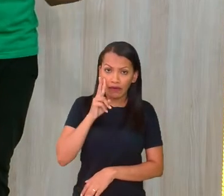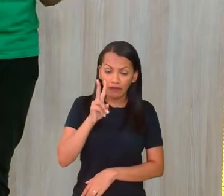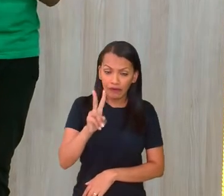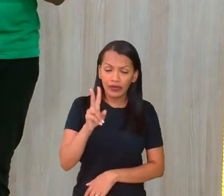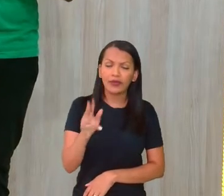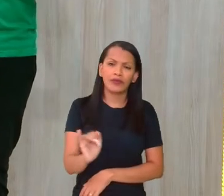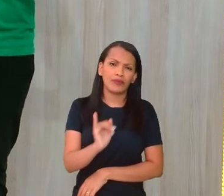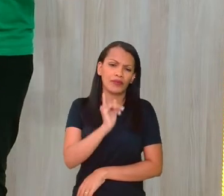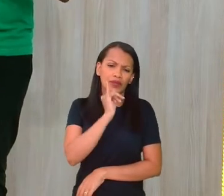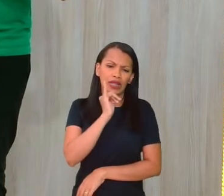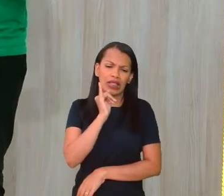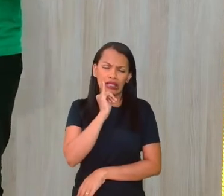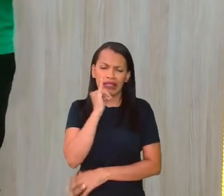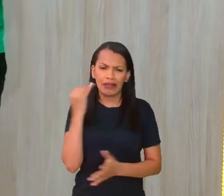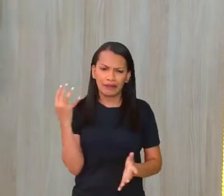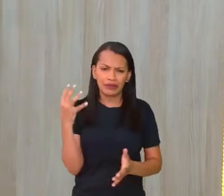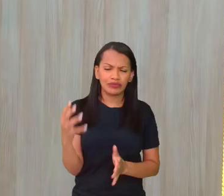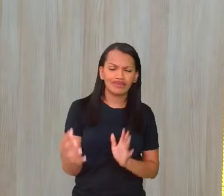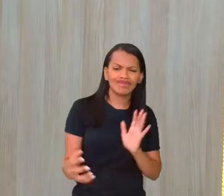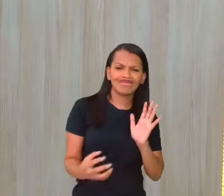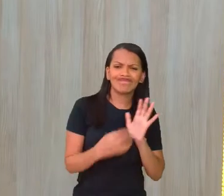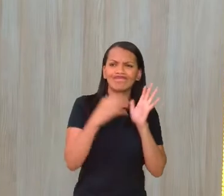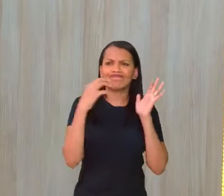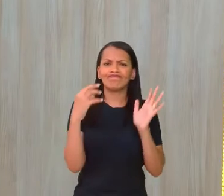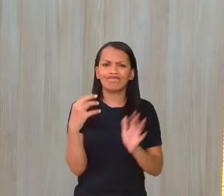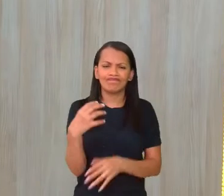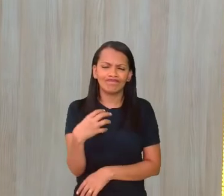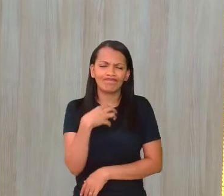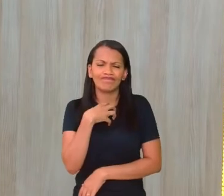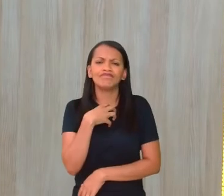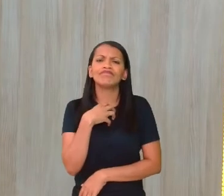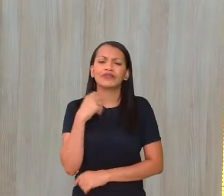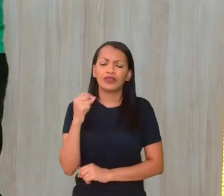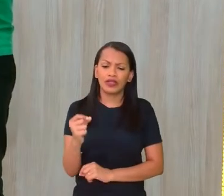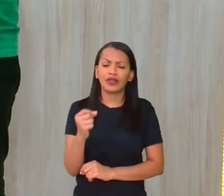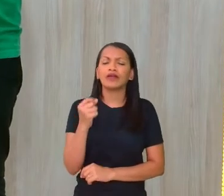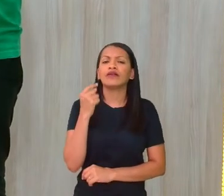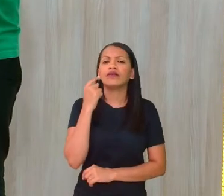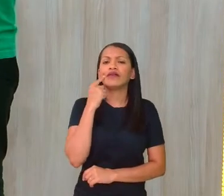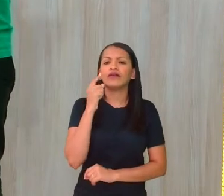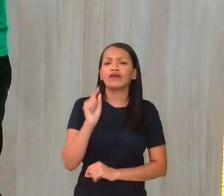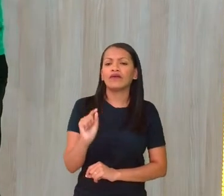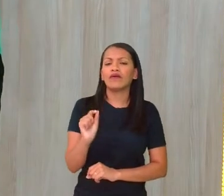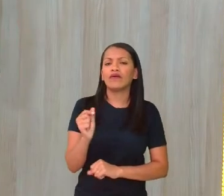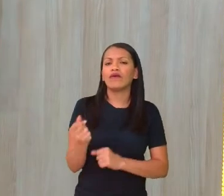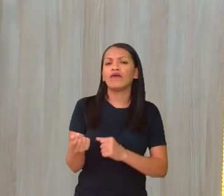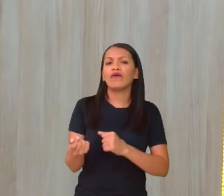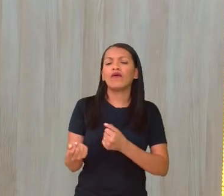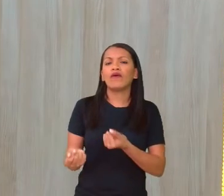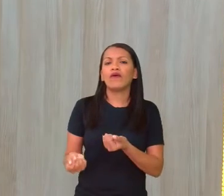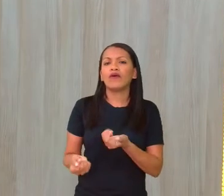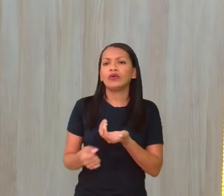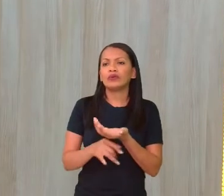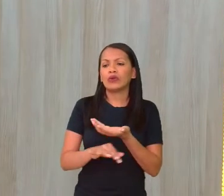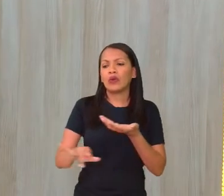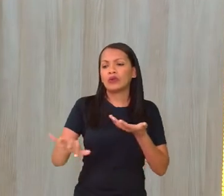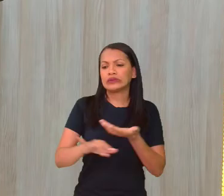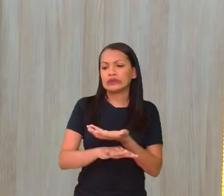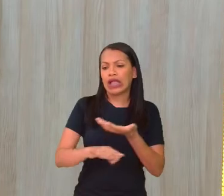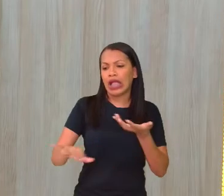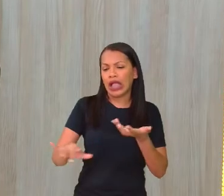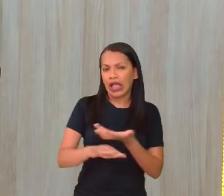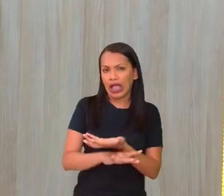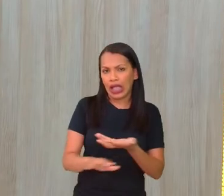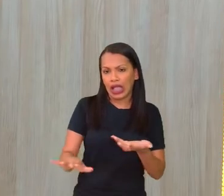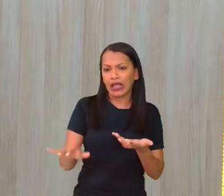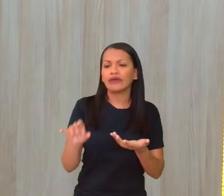por exemplo, no Cerrado, os impactos na região do Sul, os impactos na Amazônia que a gente viu agora, né? Com a Semana